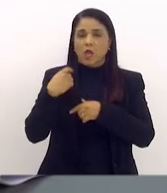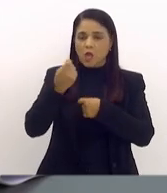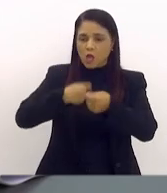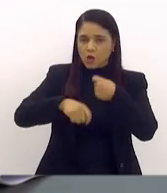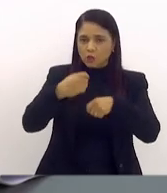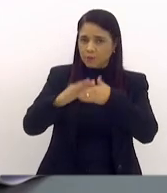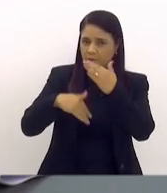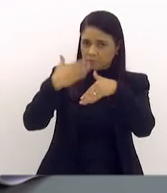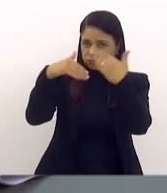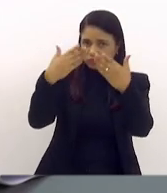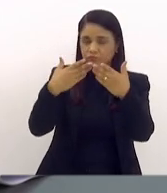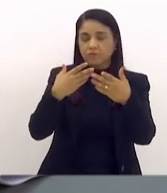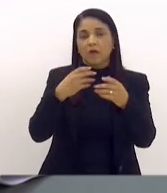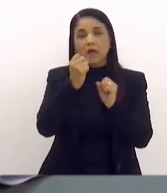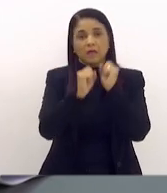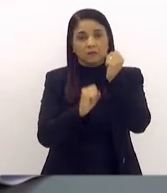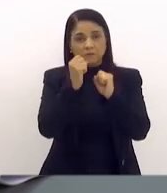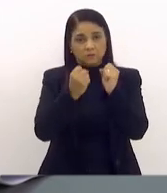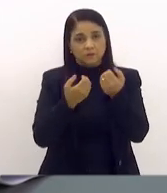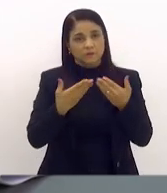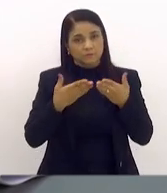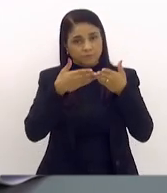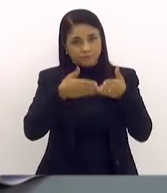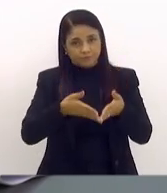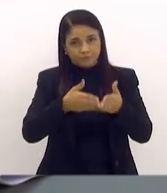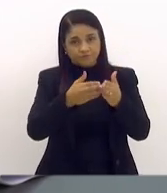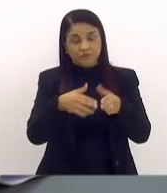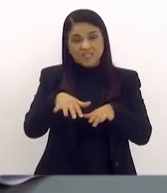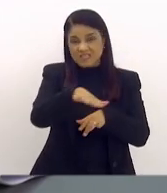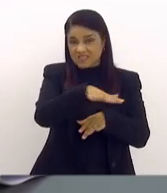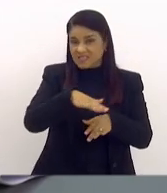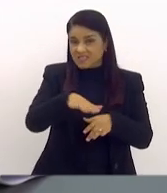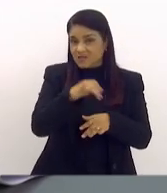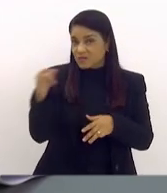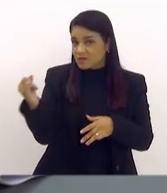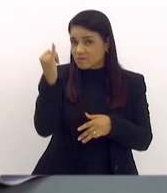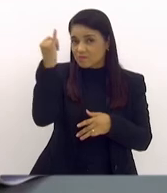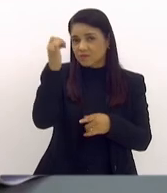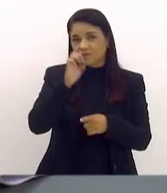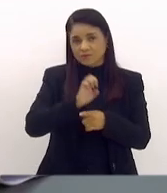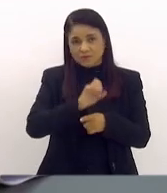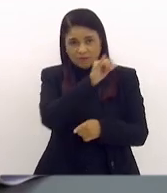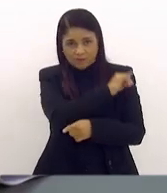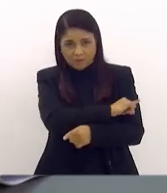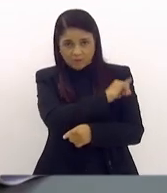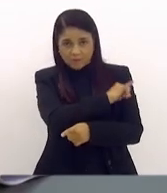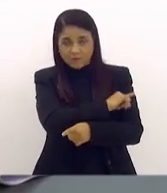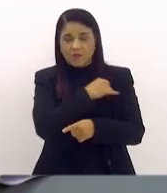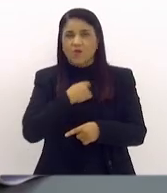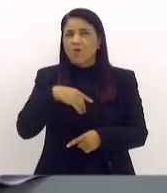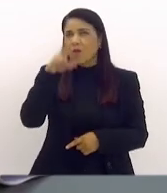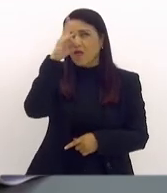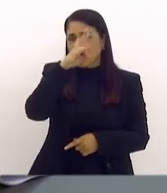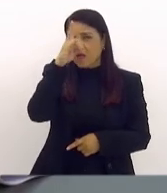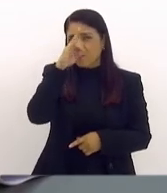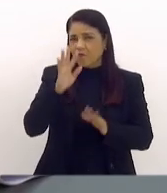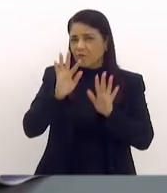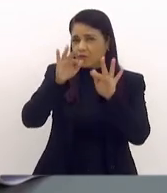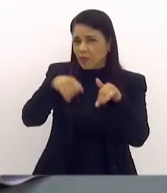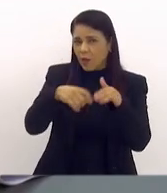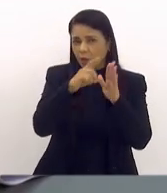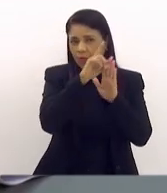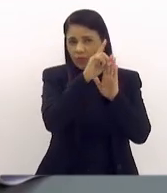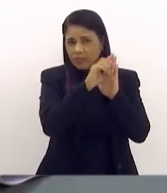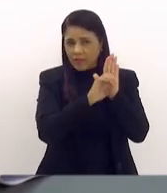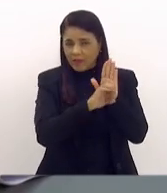indústria naval que é um setor importantíssimo para o Rio de Janeiro eu me lembro quando no final da década de